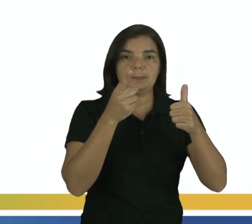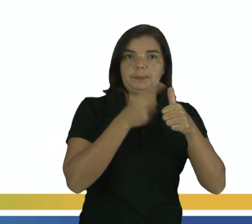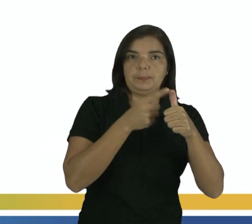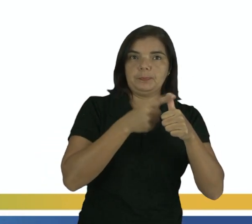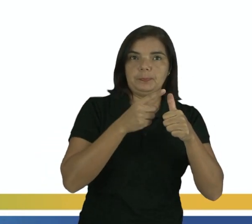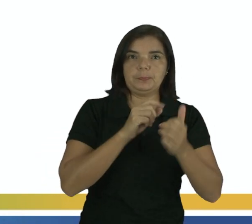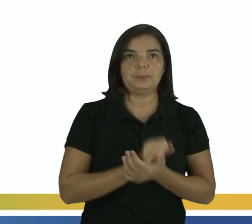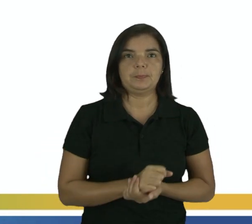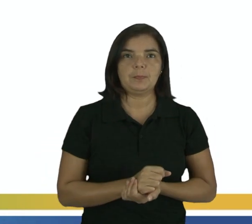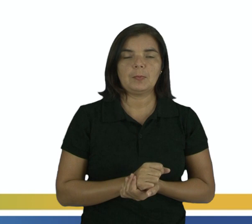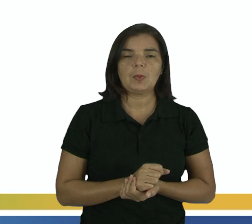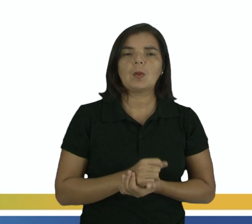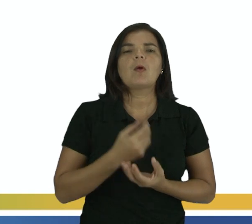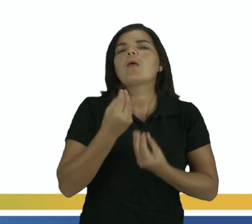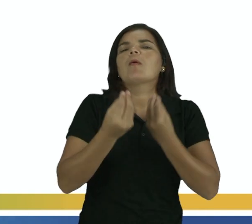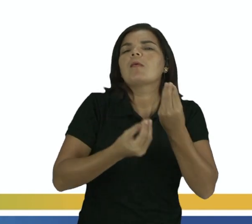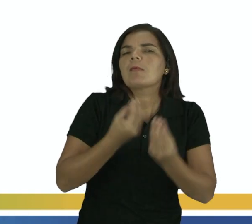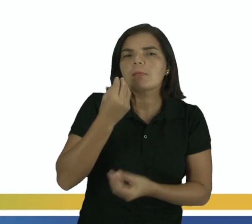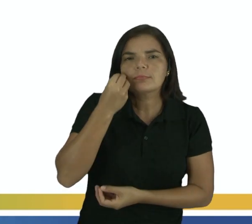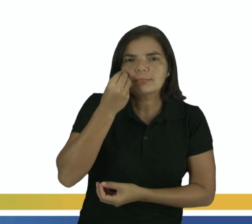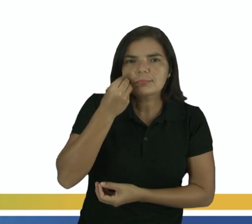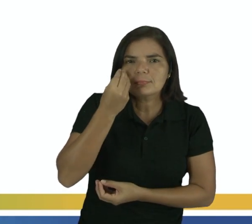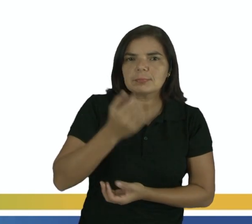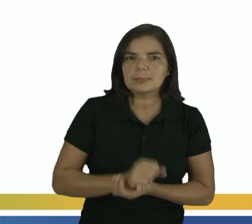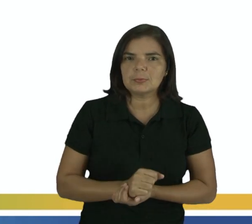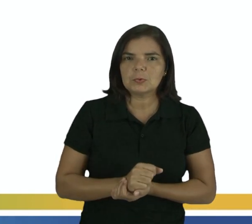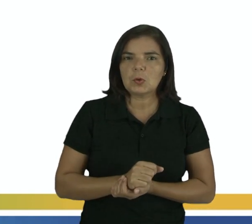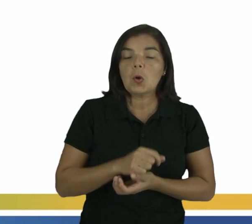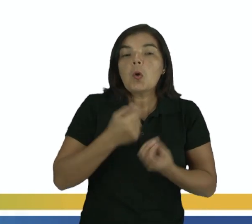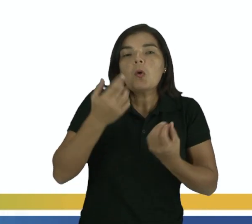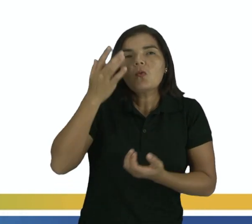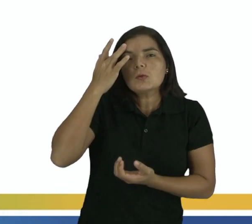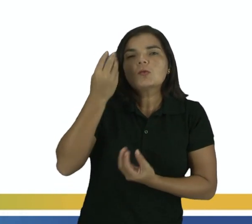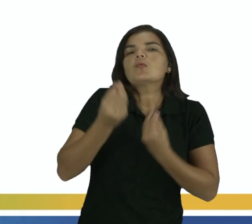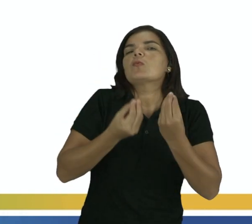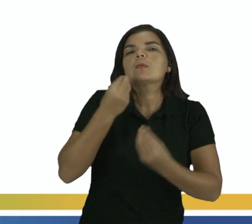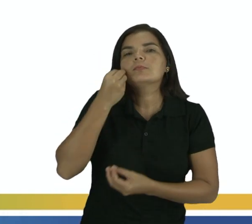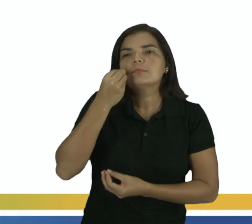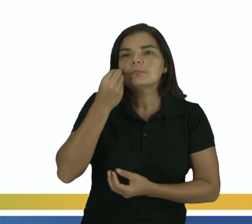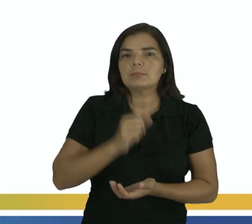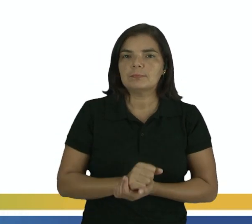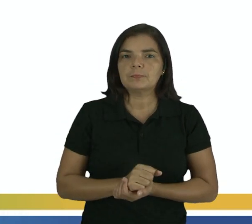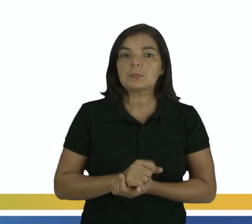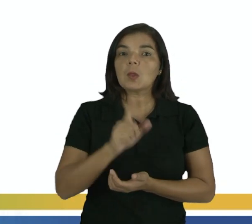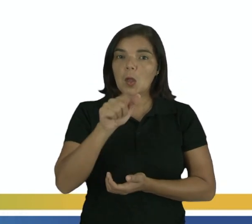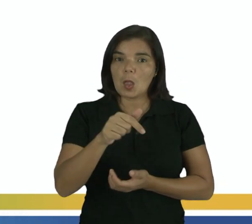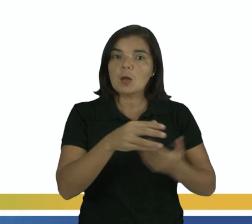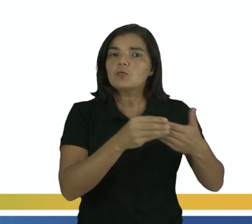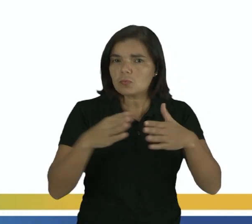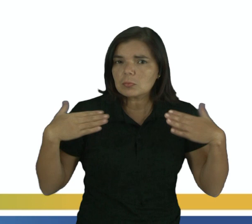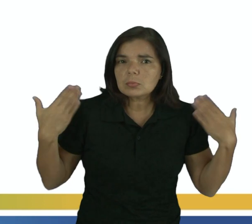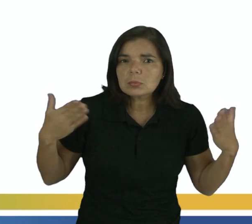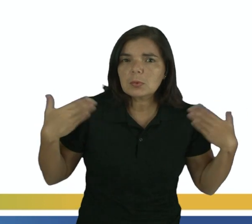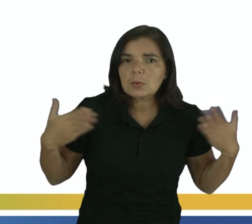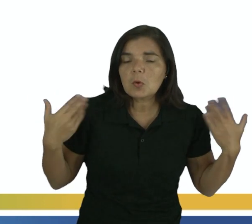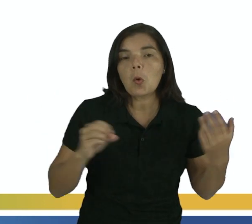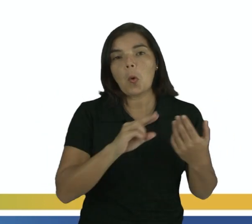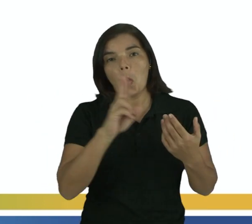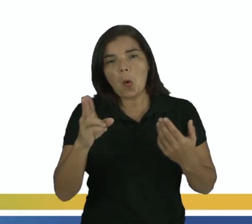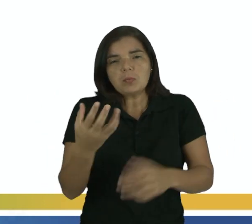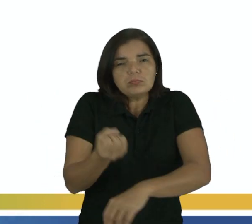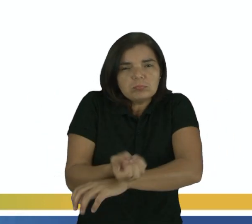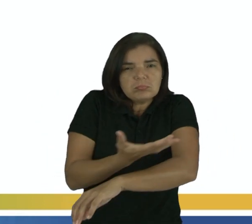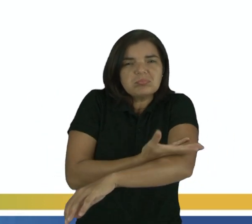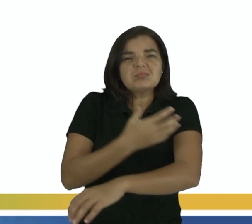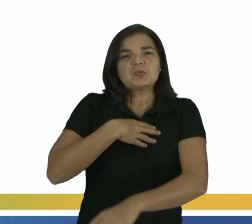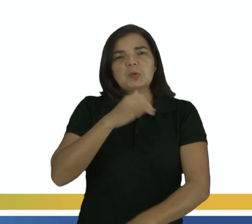Primeiro, como foi essa sua experiência? Como você achou essa experiência? Essa experiência trouxe alegria ou outros